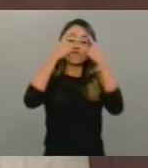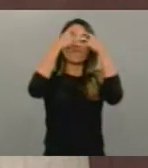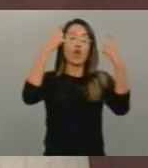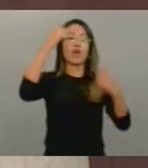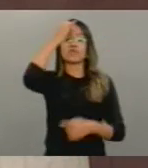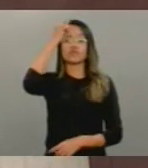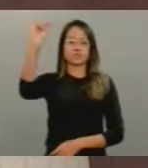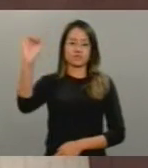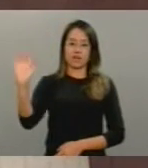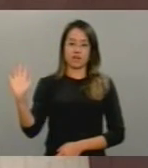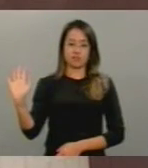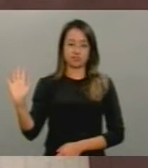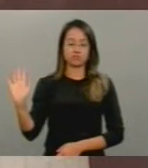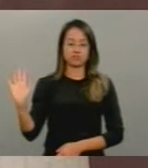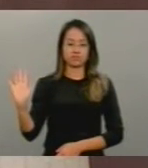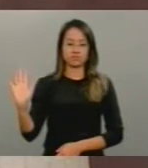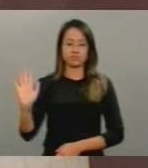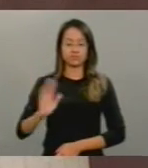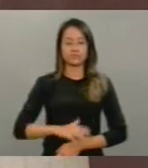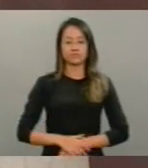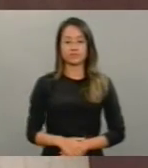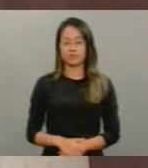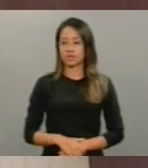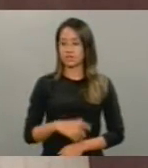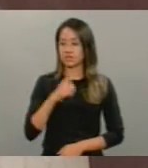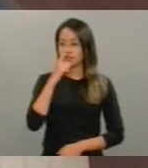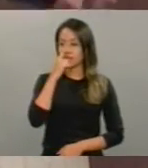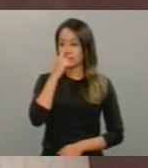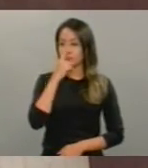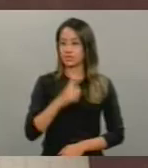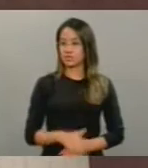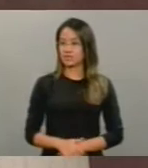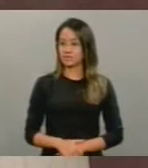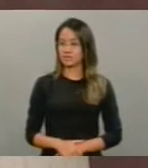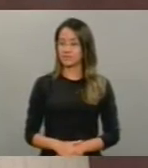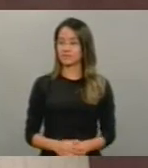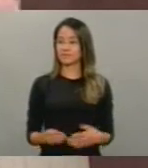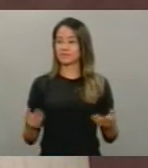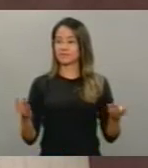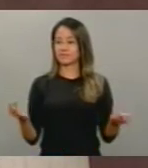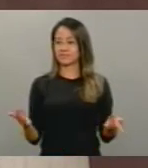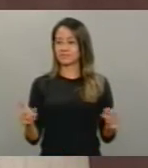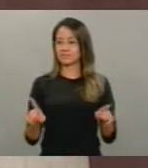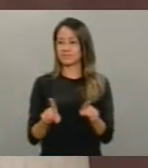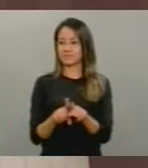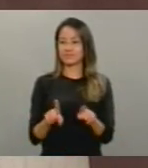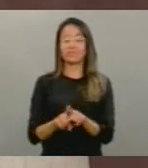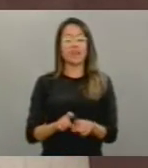e a legalização da interrupção da gravidez, do aborto. Porque entendemos, inclusive,